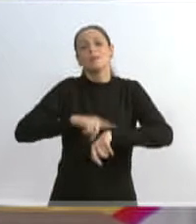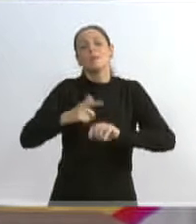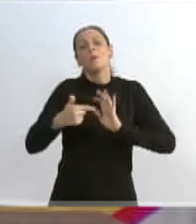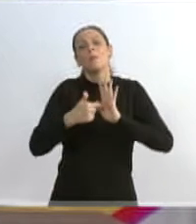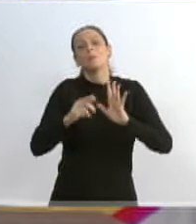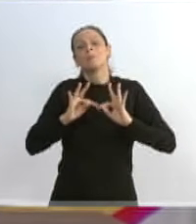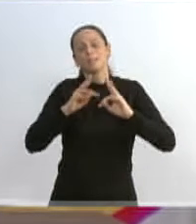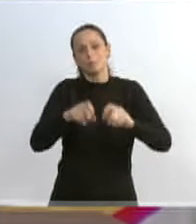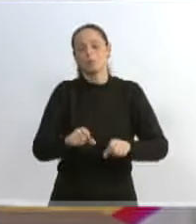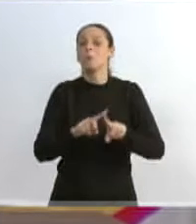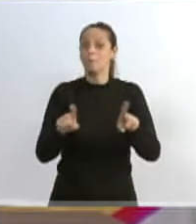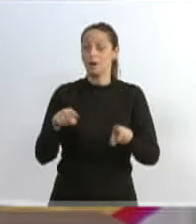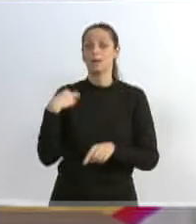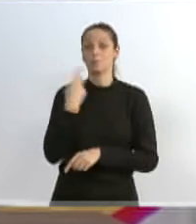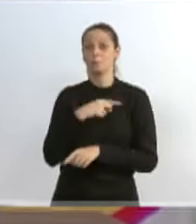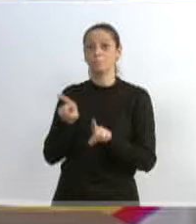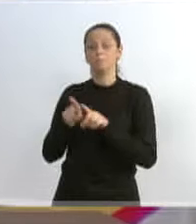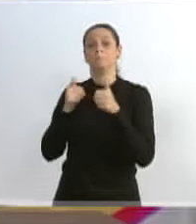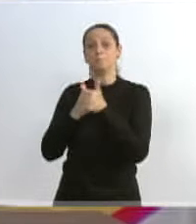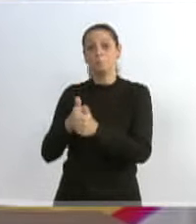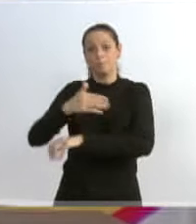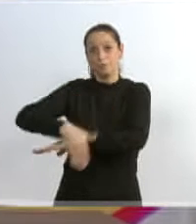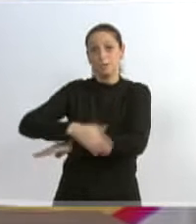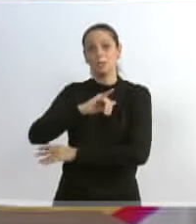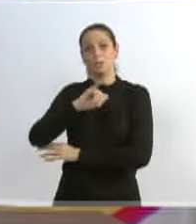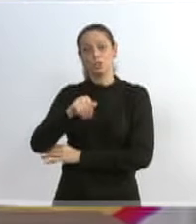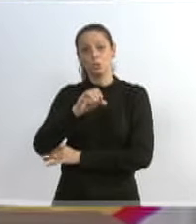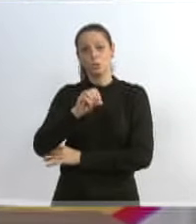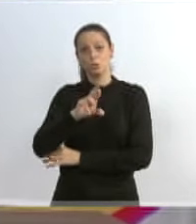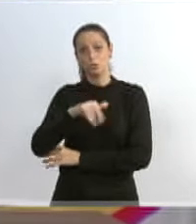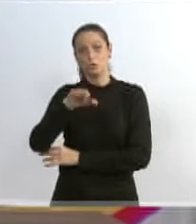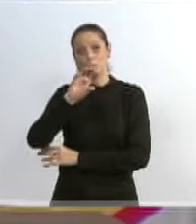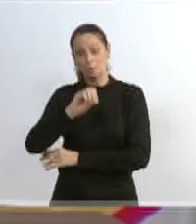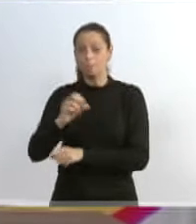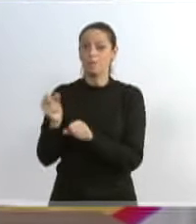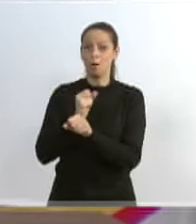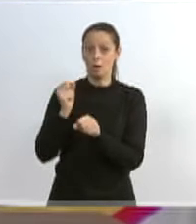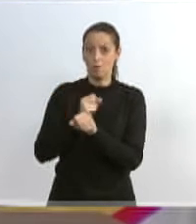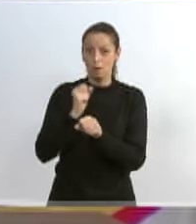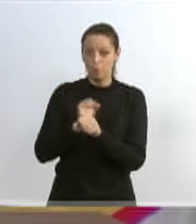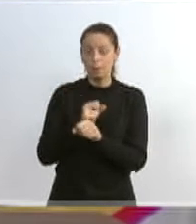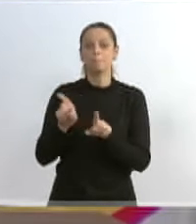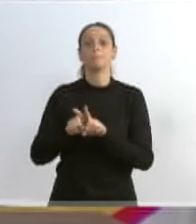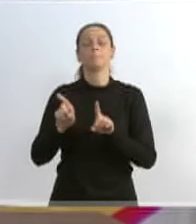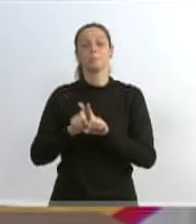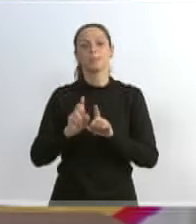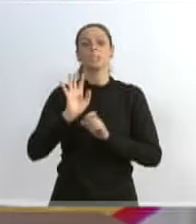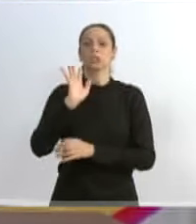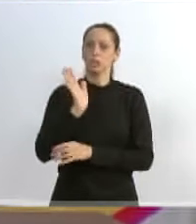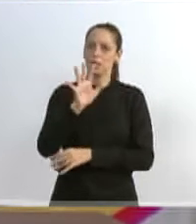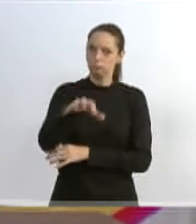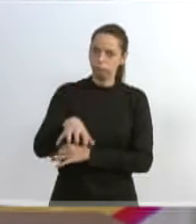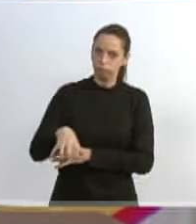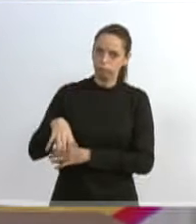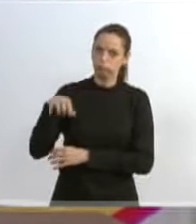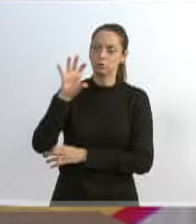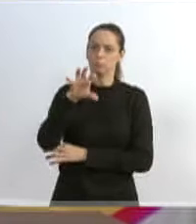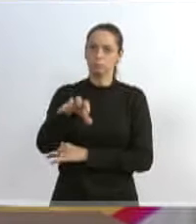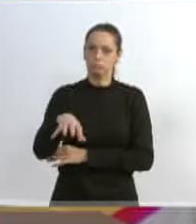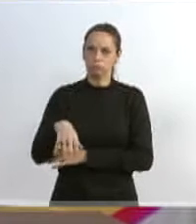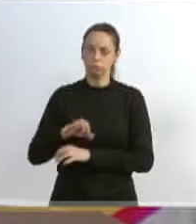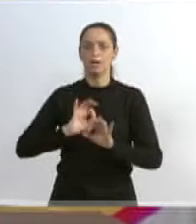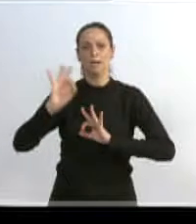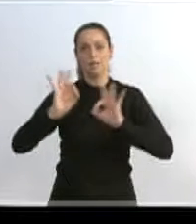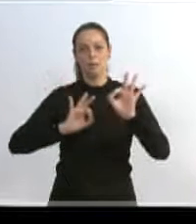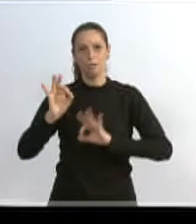mas devemos também acompanha o início das obras na rua jordão também que as fotos ali com o tempo colaborando empresa deslocando maquinário da rua franz muller onde a